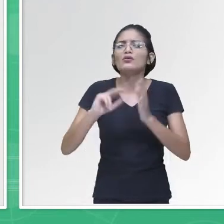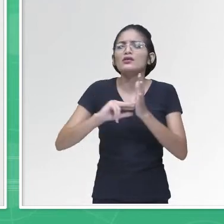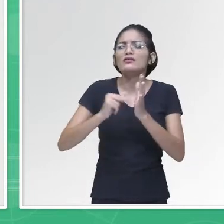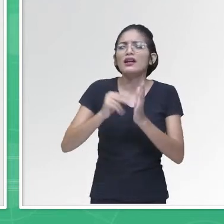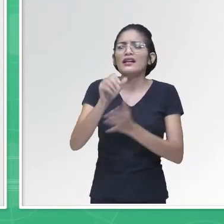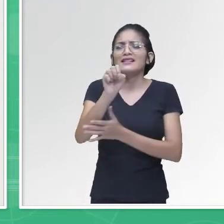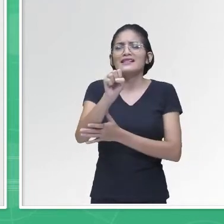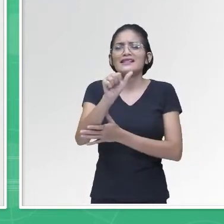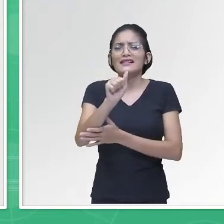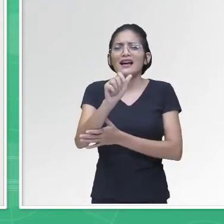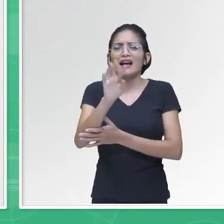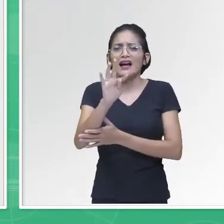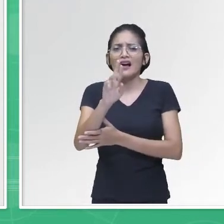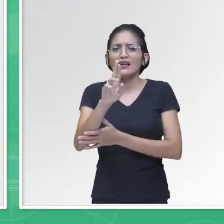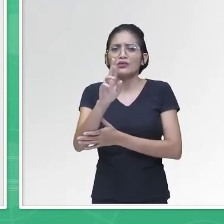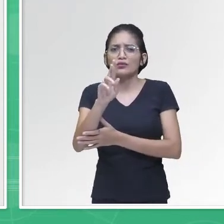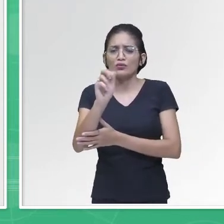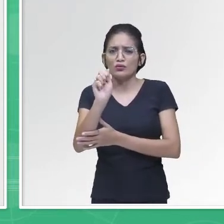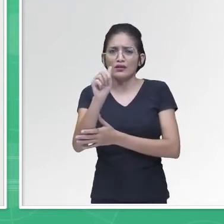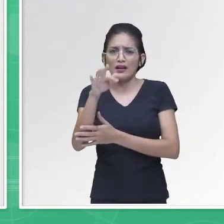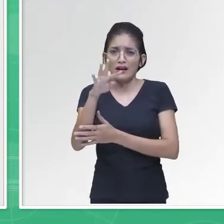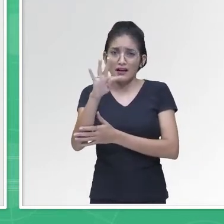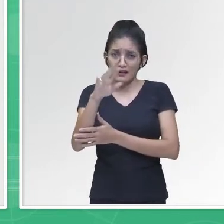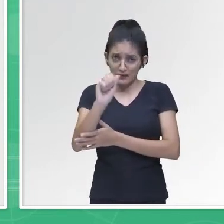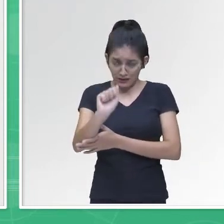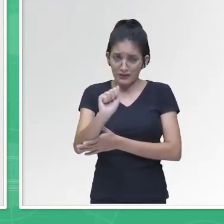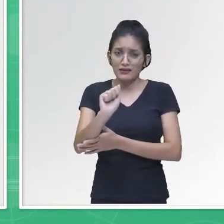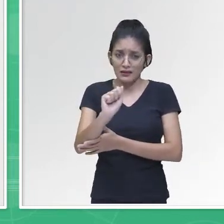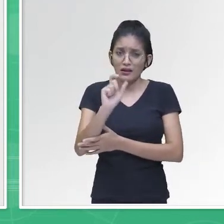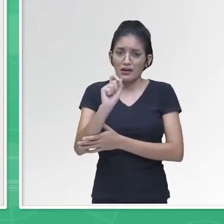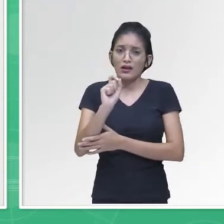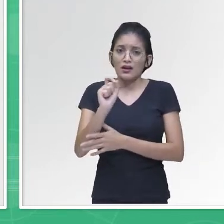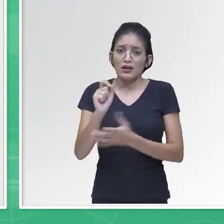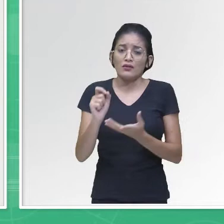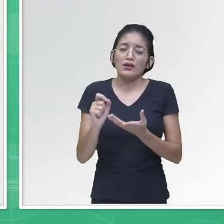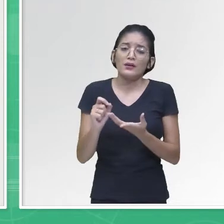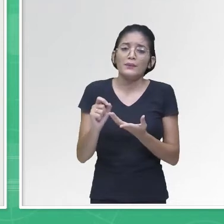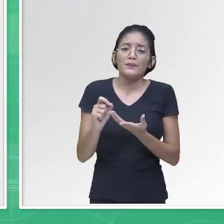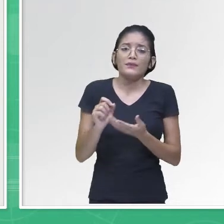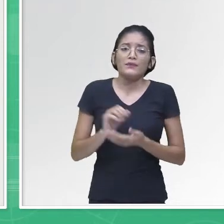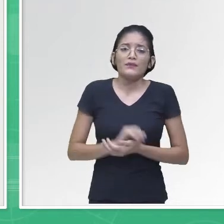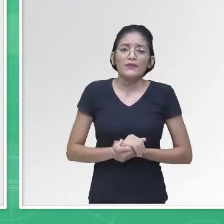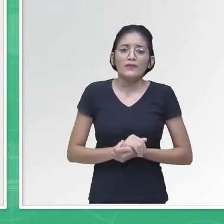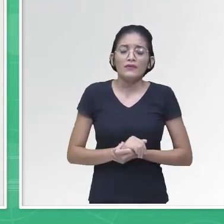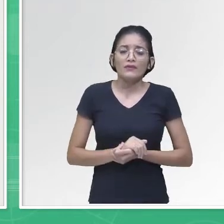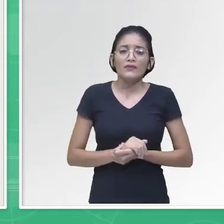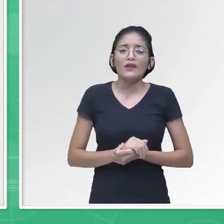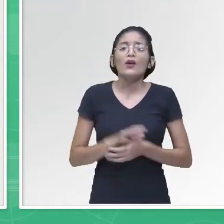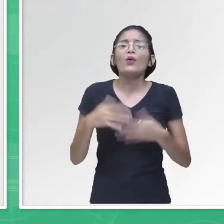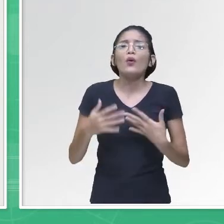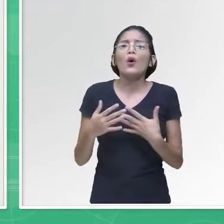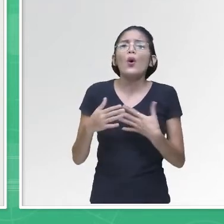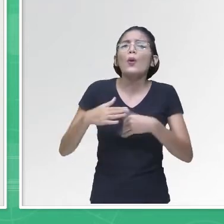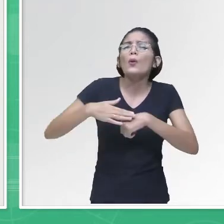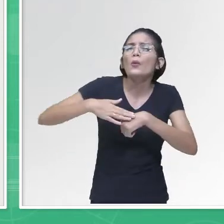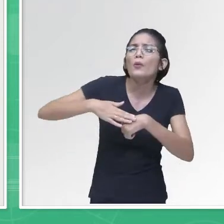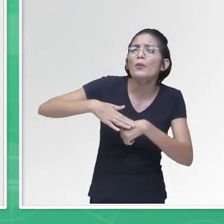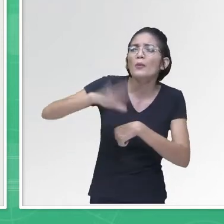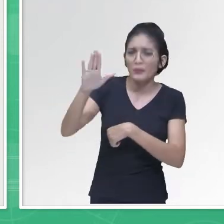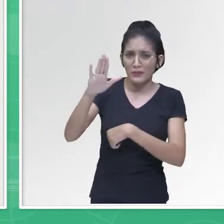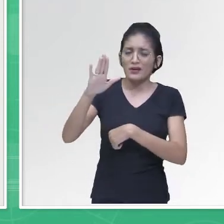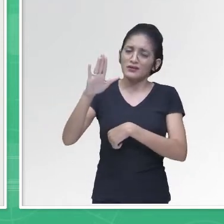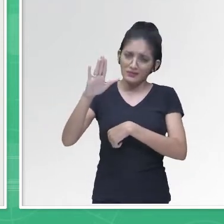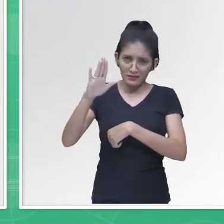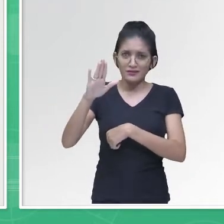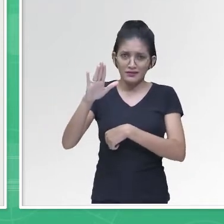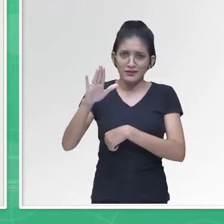a quantidade de soluto é a máxima permitida. E qual é a máxima